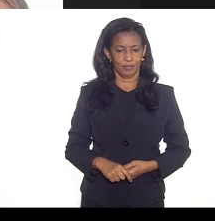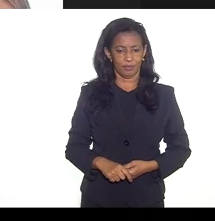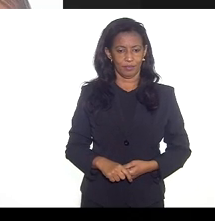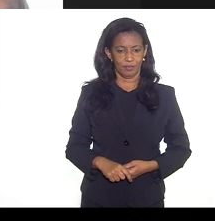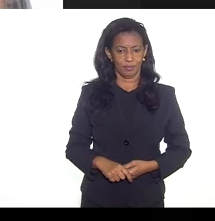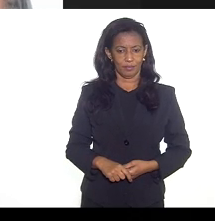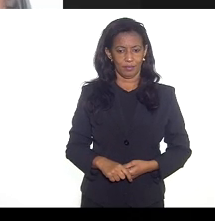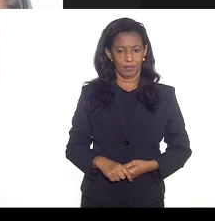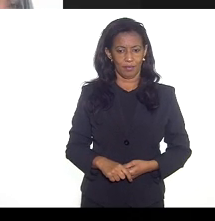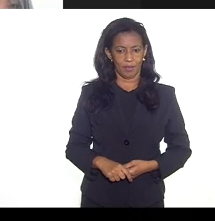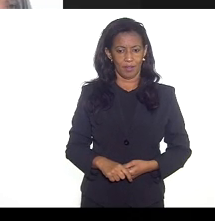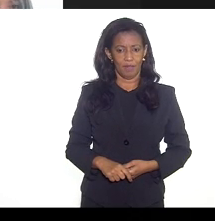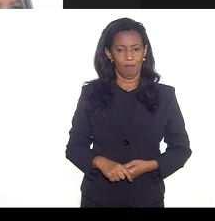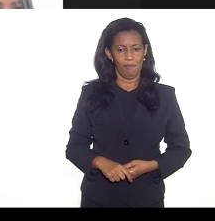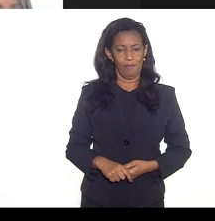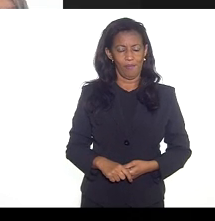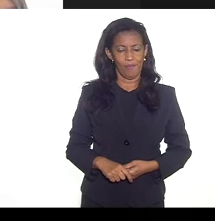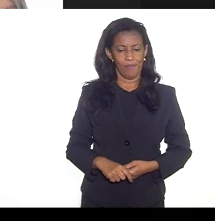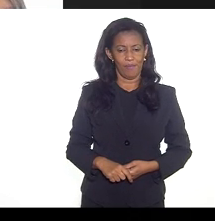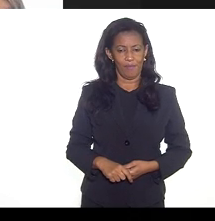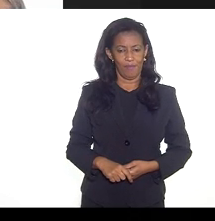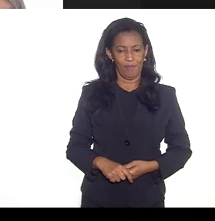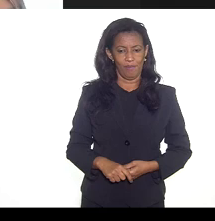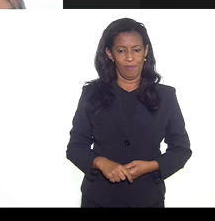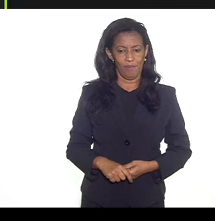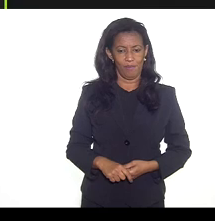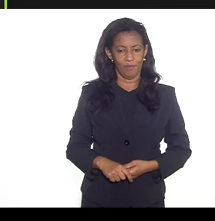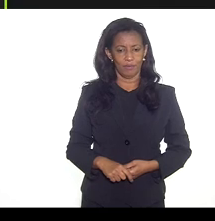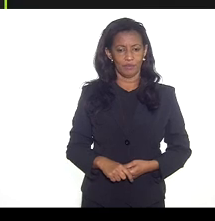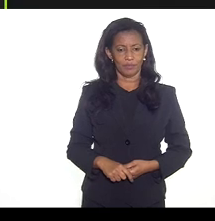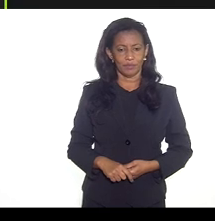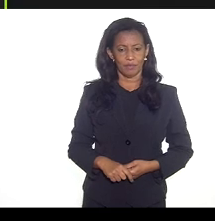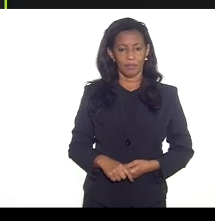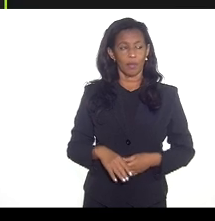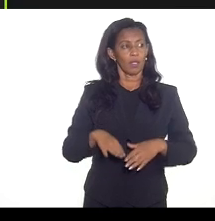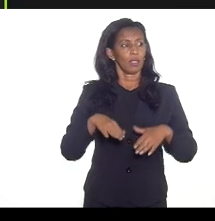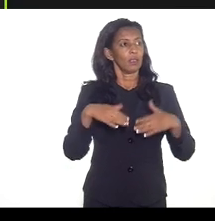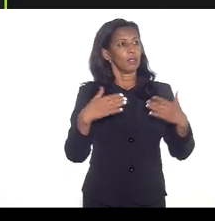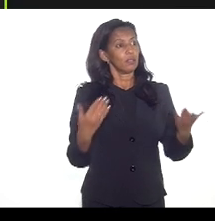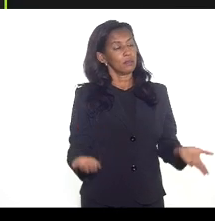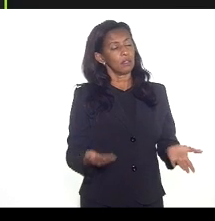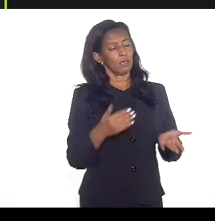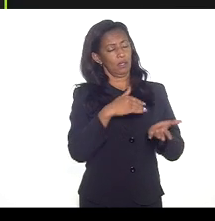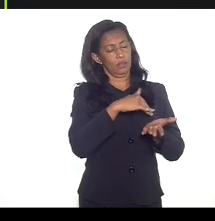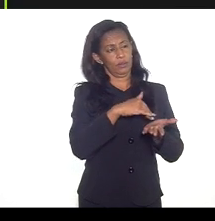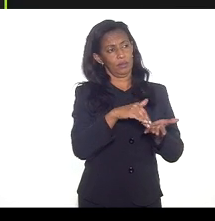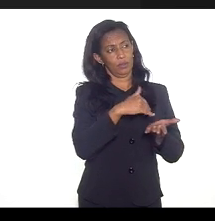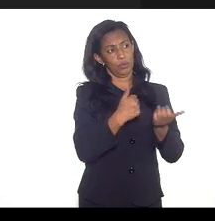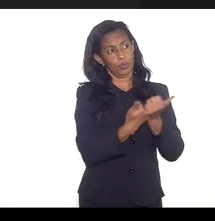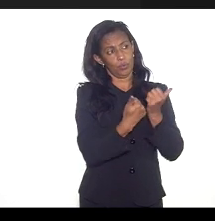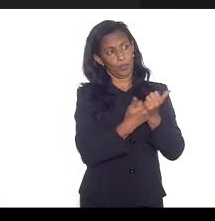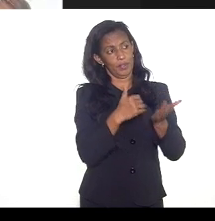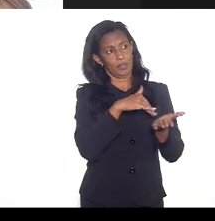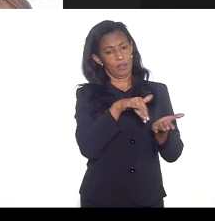Ela voltou já. Voltou? Ah, tá. Então, secretária,